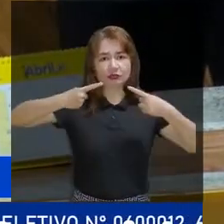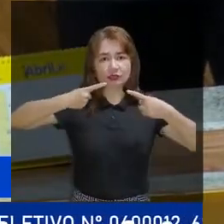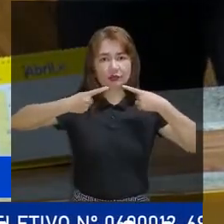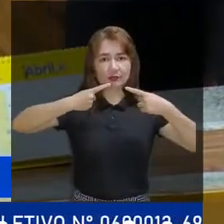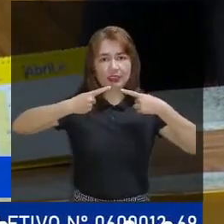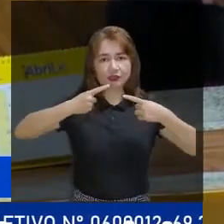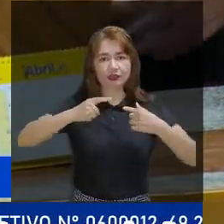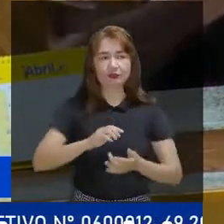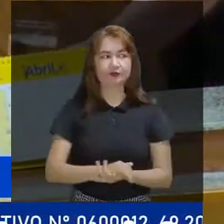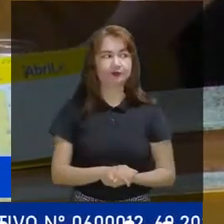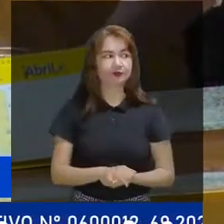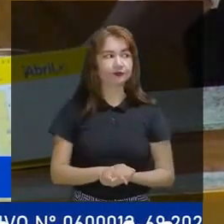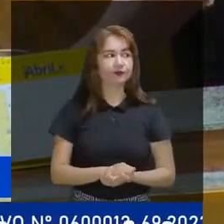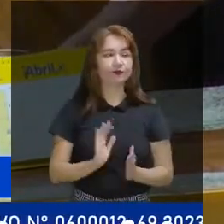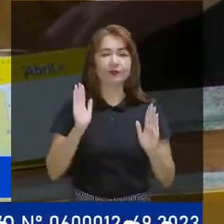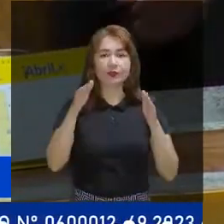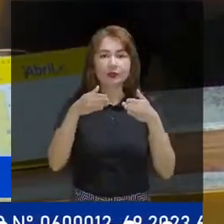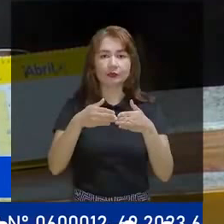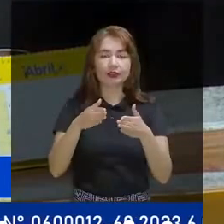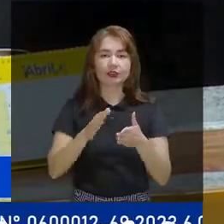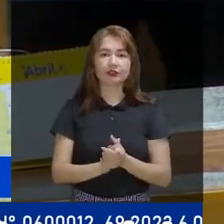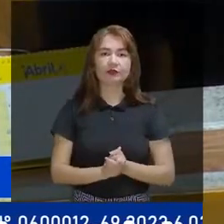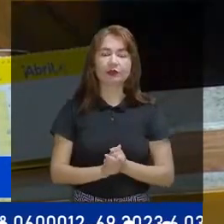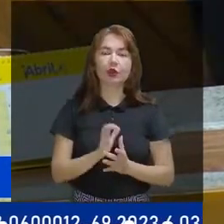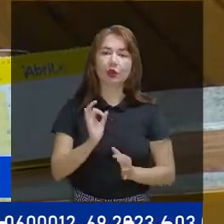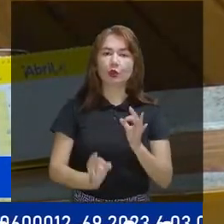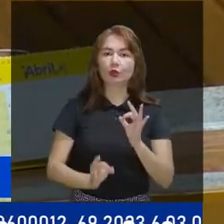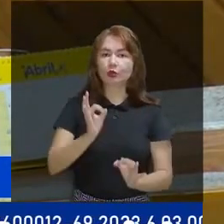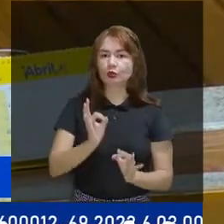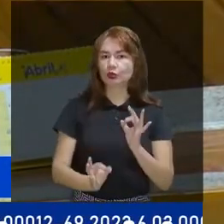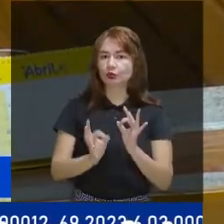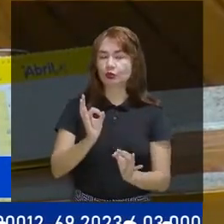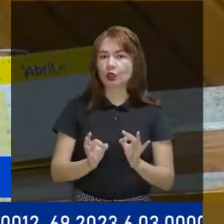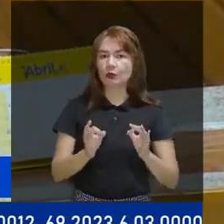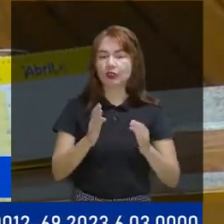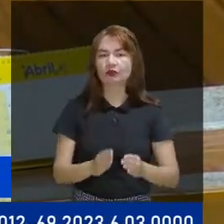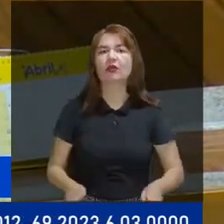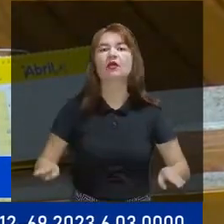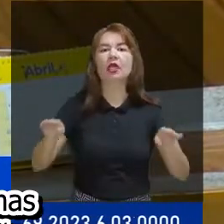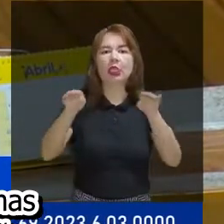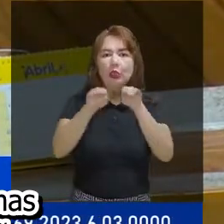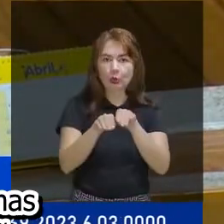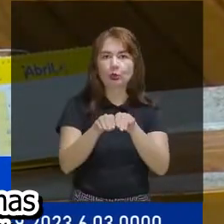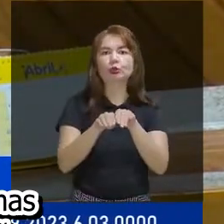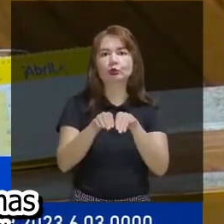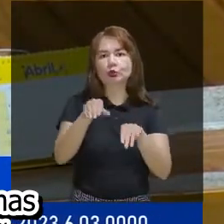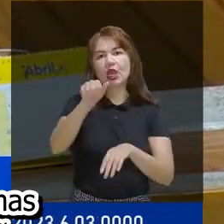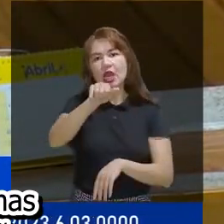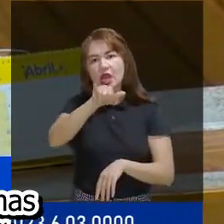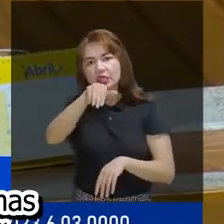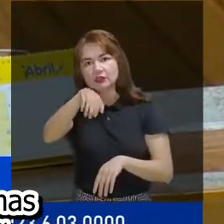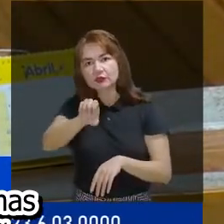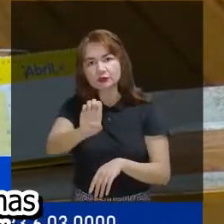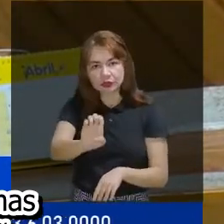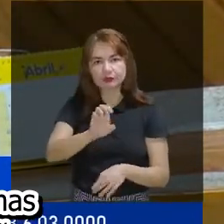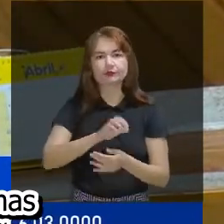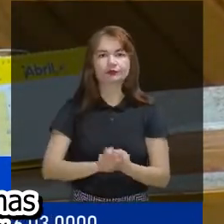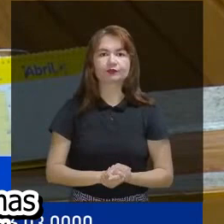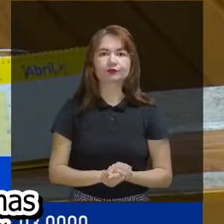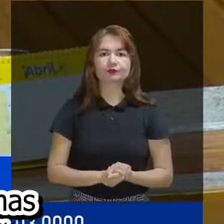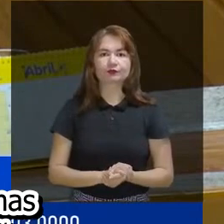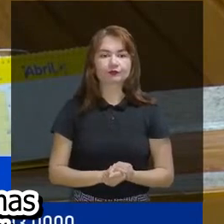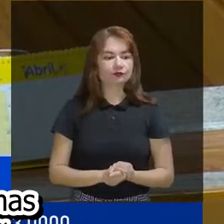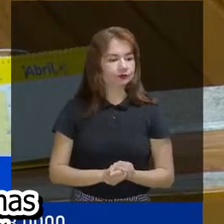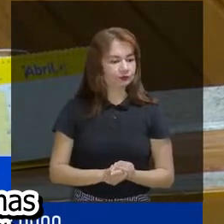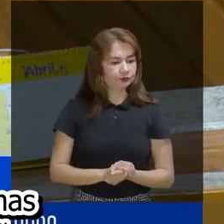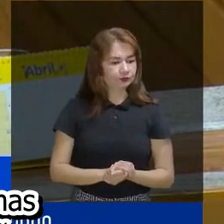no ponto, especificamente sobre a questão do não julgamento em conjunto. Né? Sua Excelência falou que foi debatido, enfim, mas que acabou não